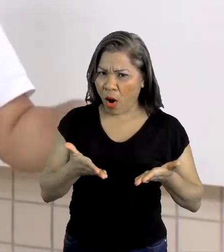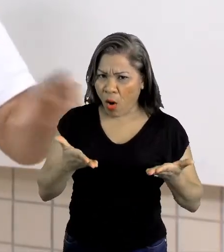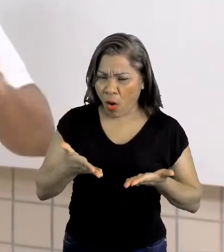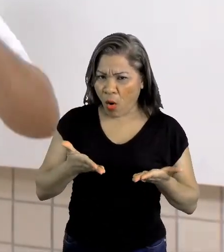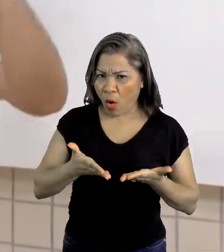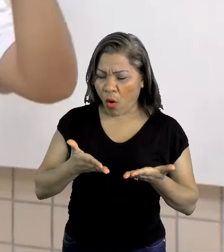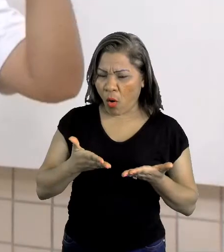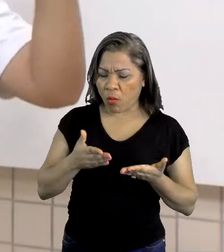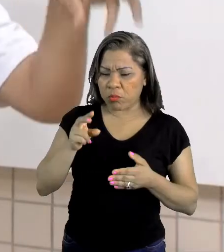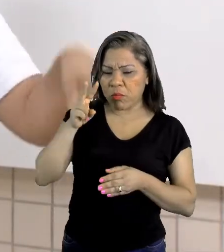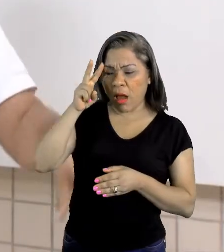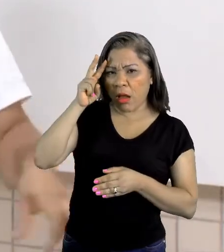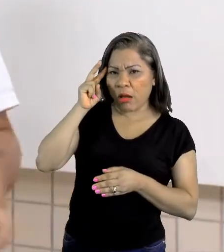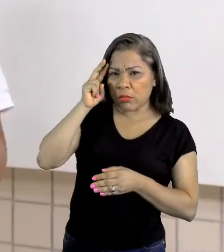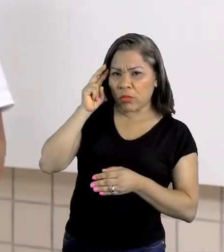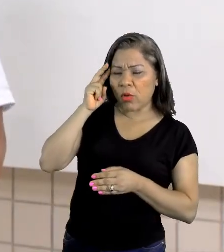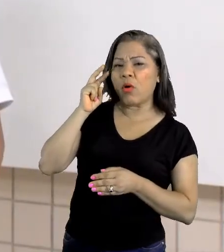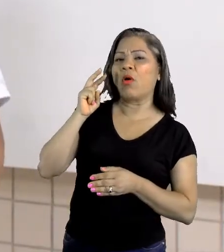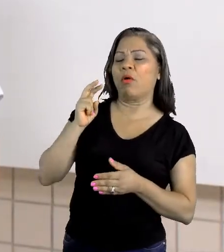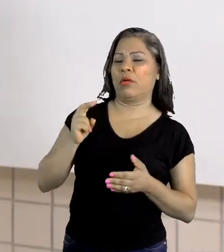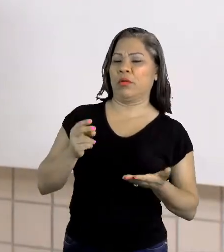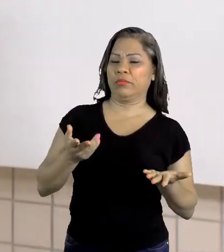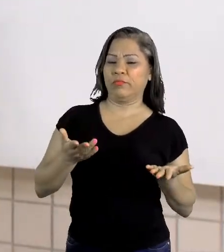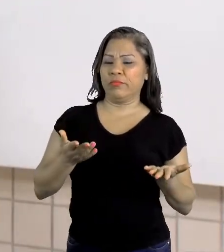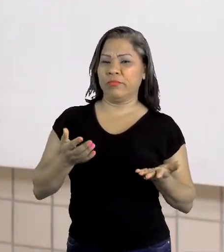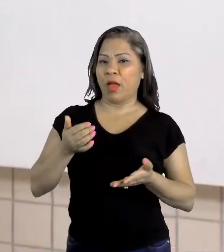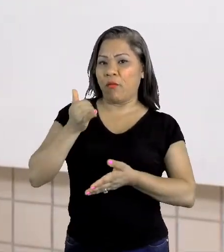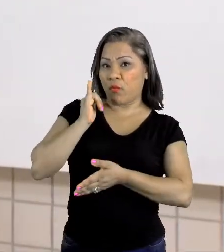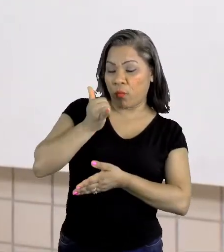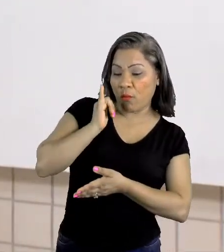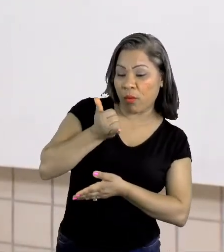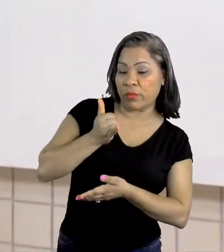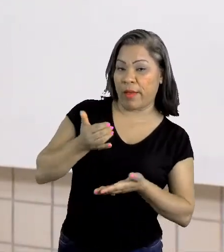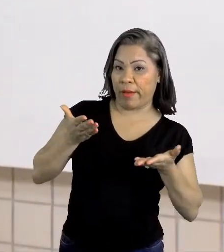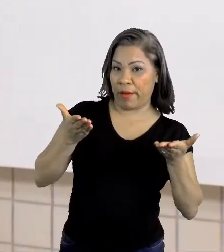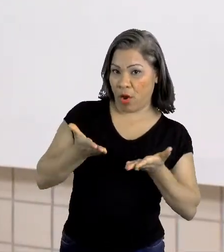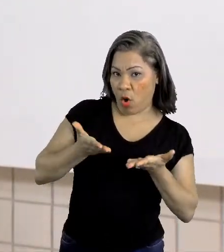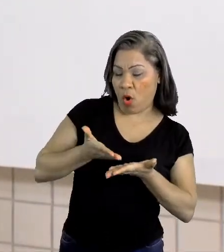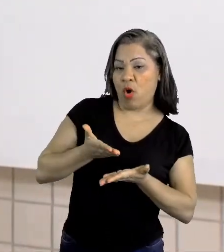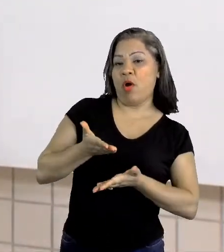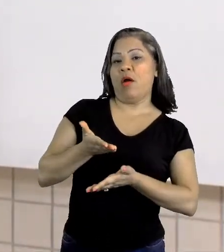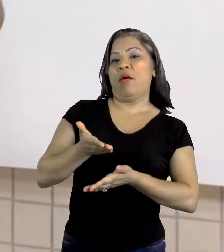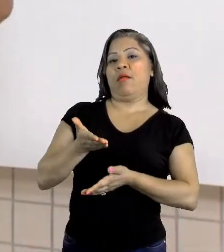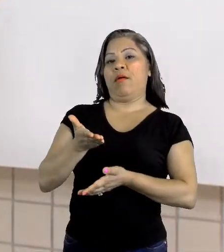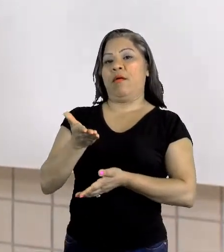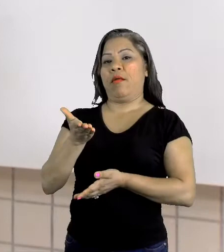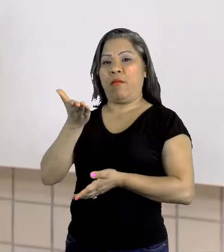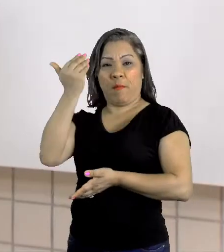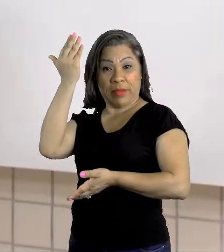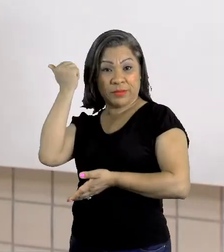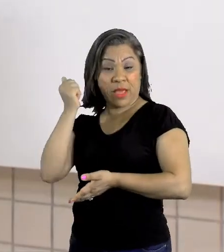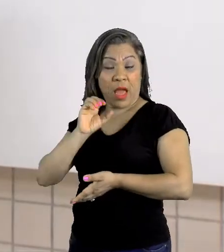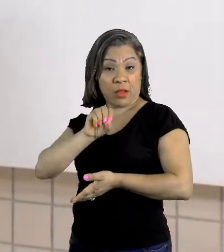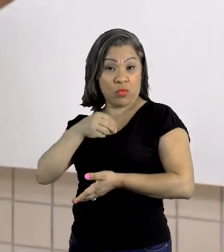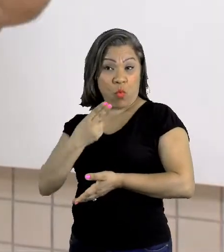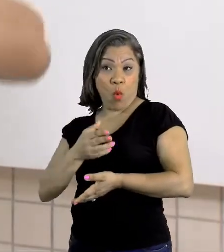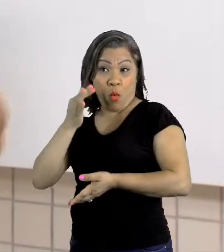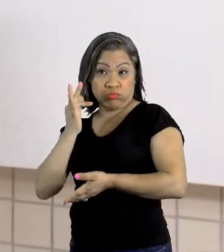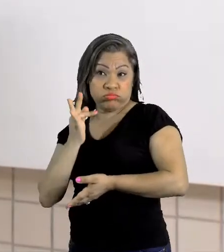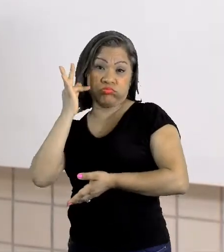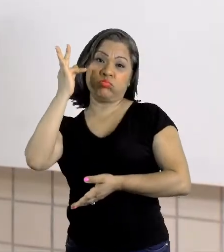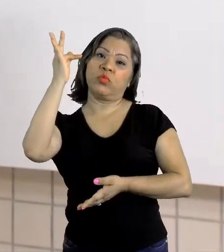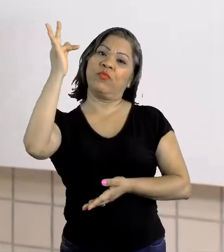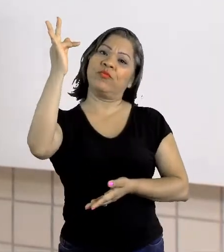essa história foi falada no presente, foi contada no passado ou no futuro, algo que ainda